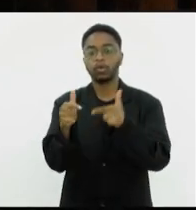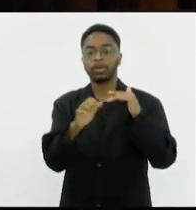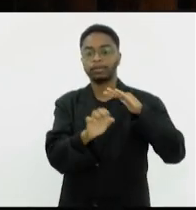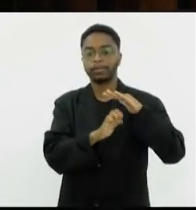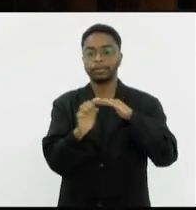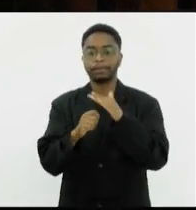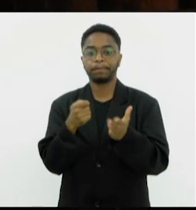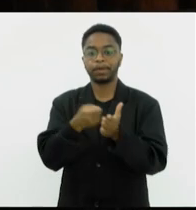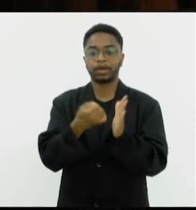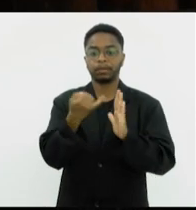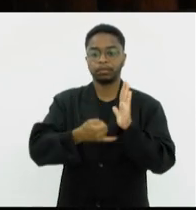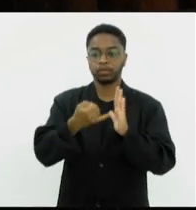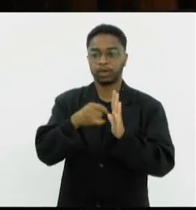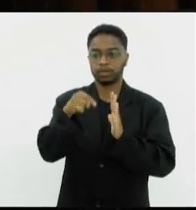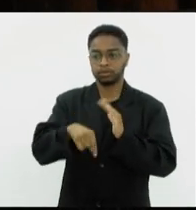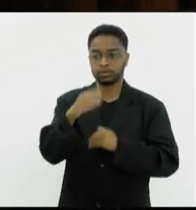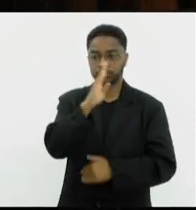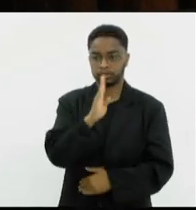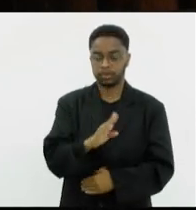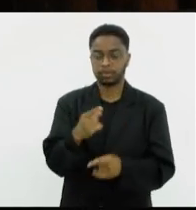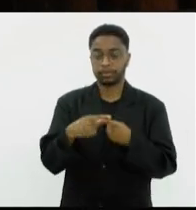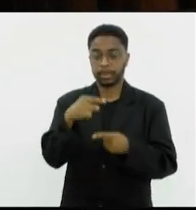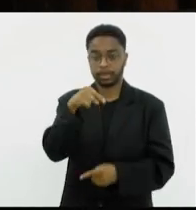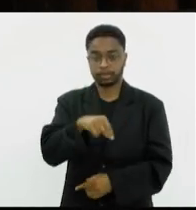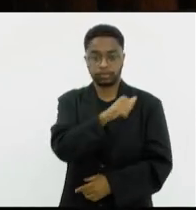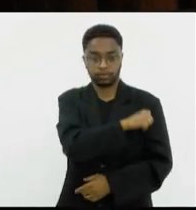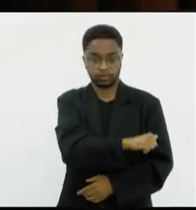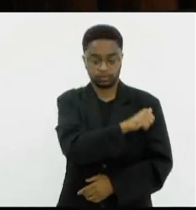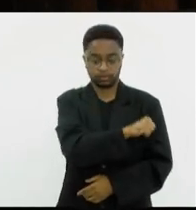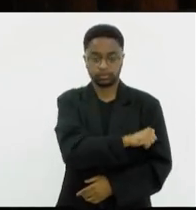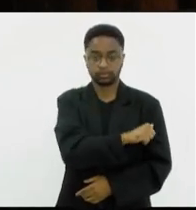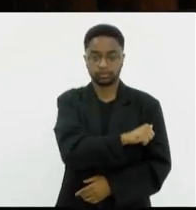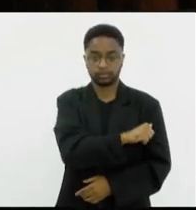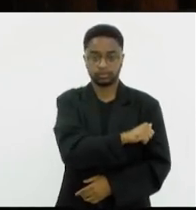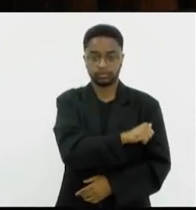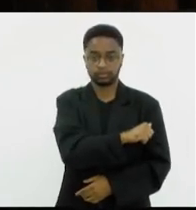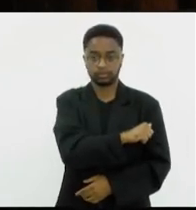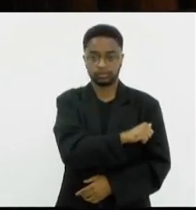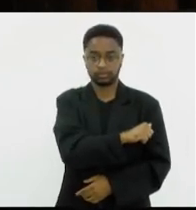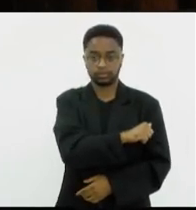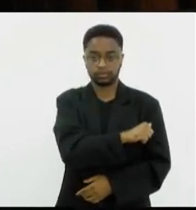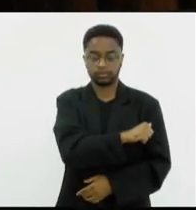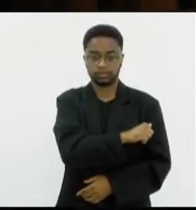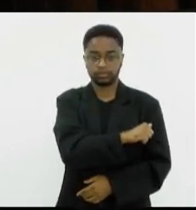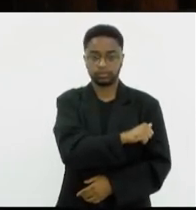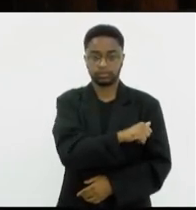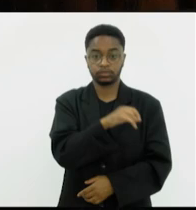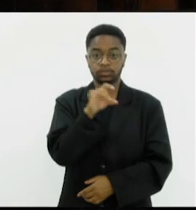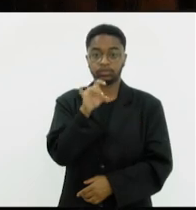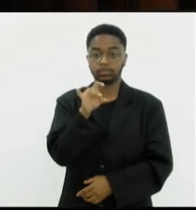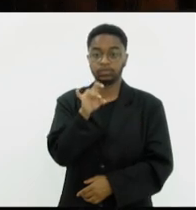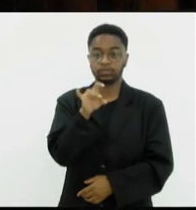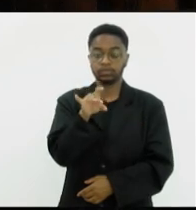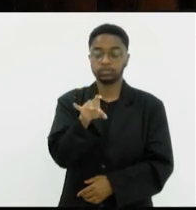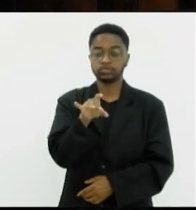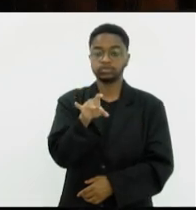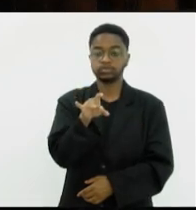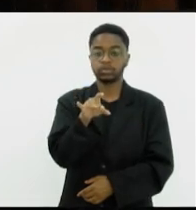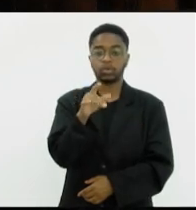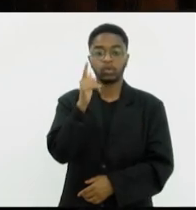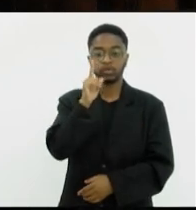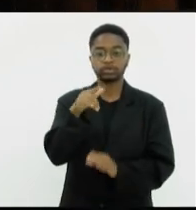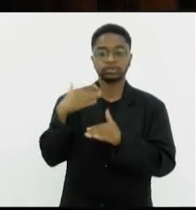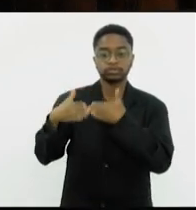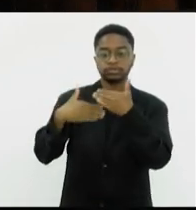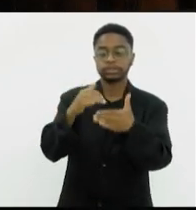pagadores de imposto nesse Brasil. Aqui no Rio de Janeiro, o Rio de Janeiro só move, o Rio de Janeiro só se desenvolve